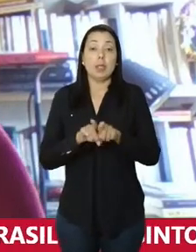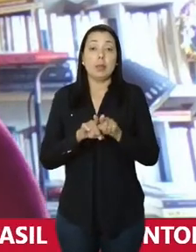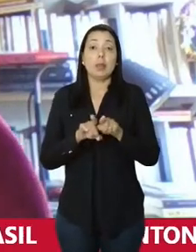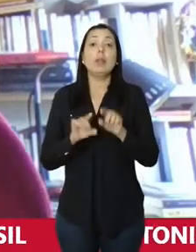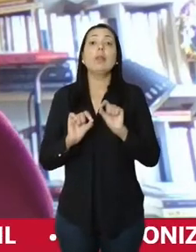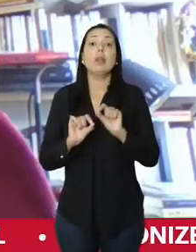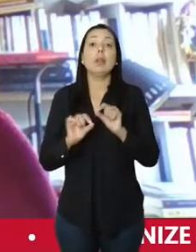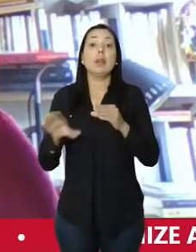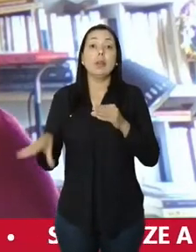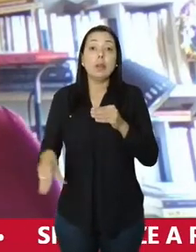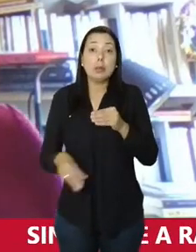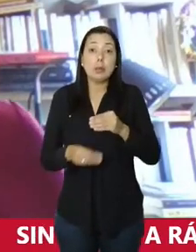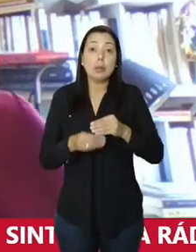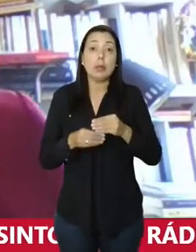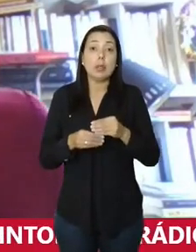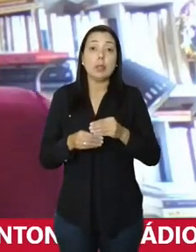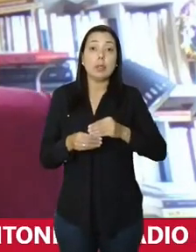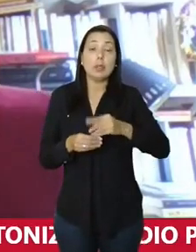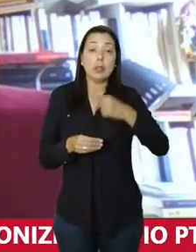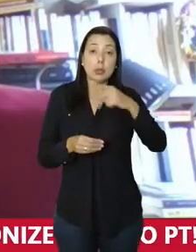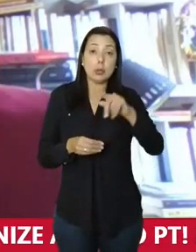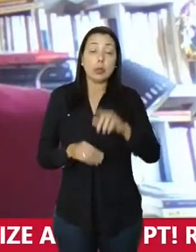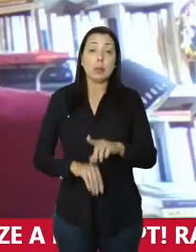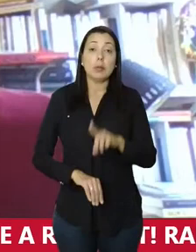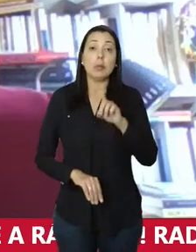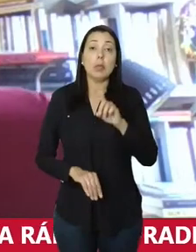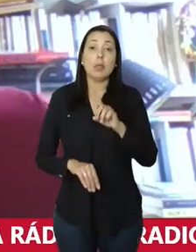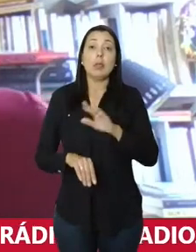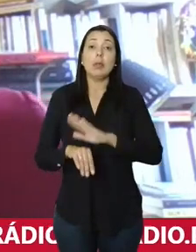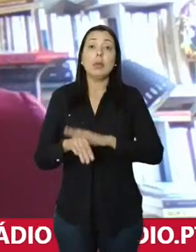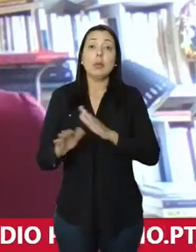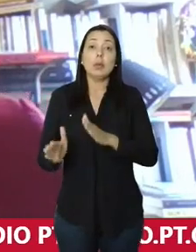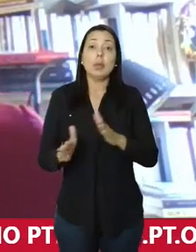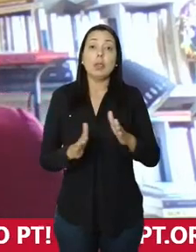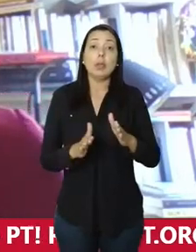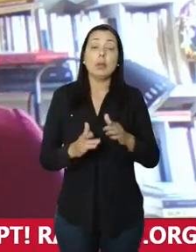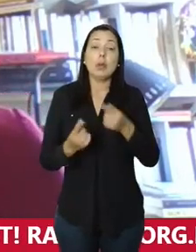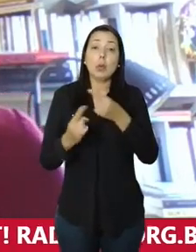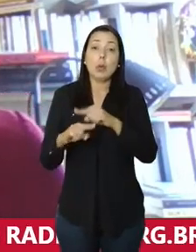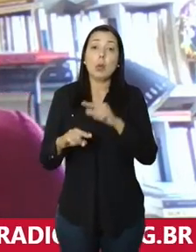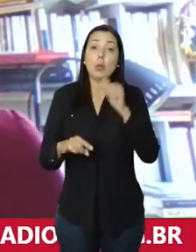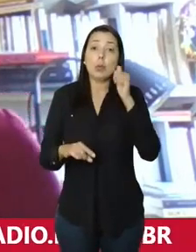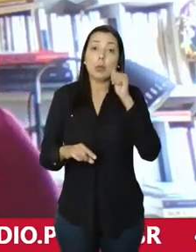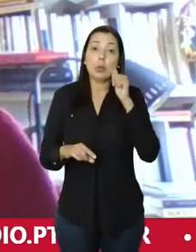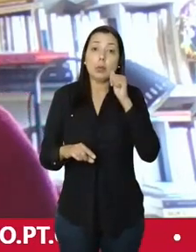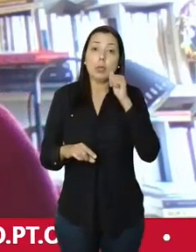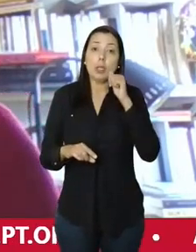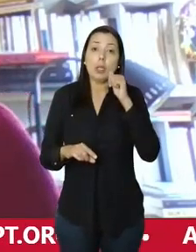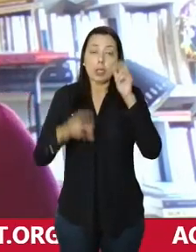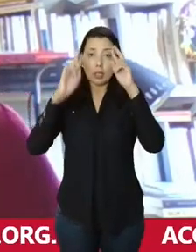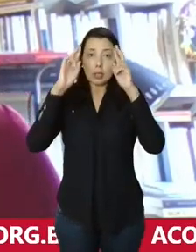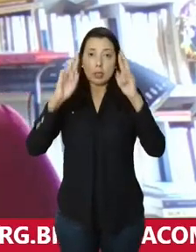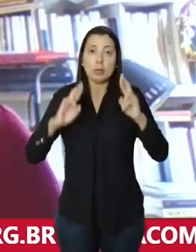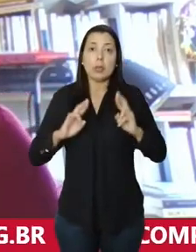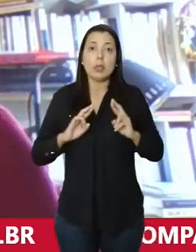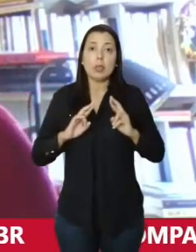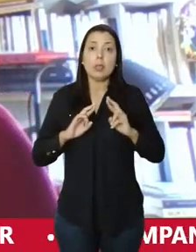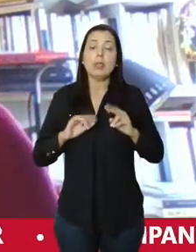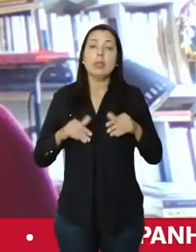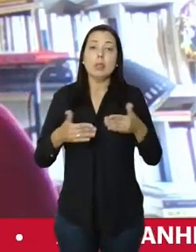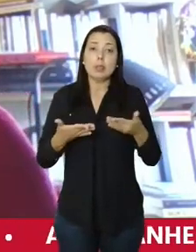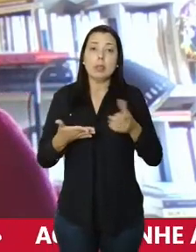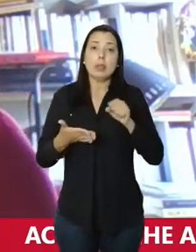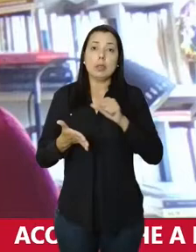implantado em sua primeira fase contra uma mulher íntegra,